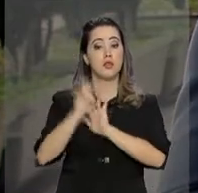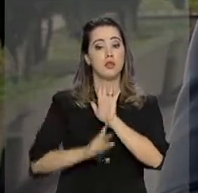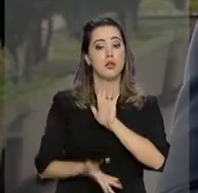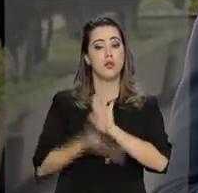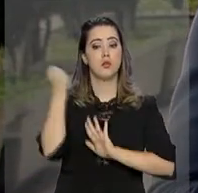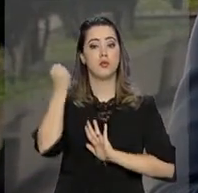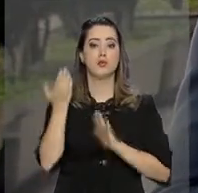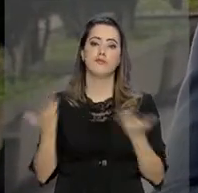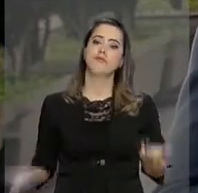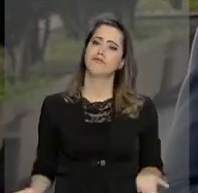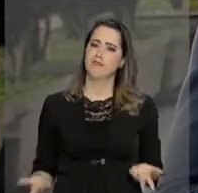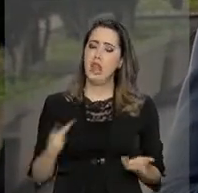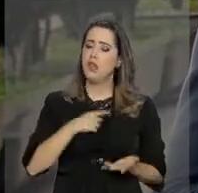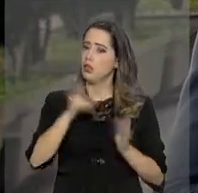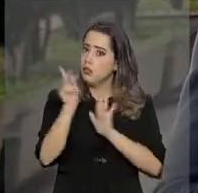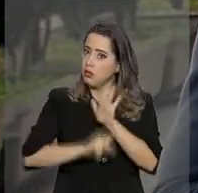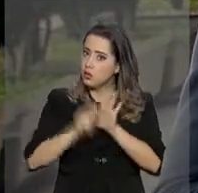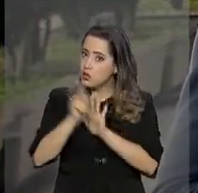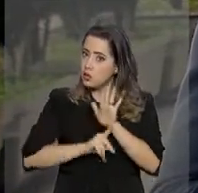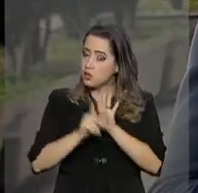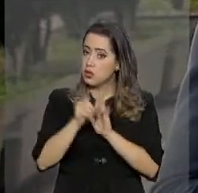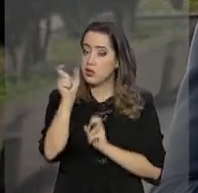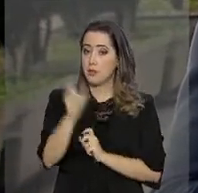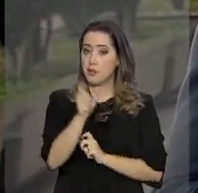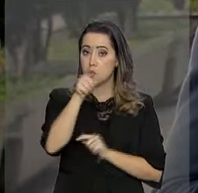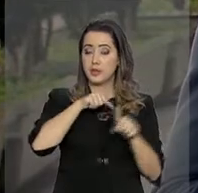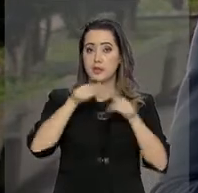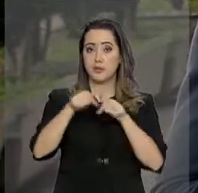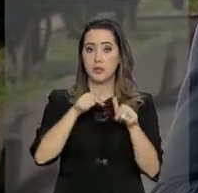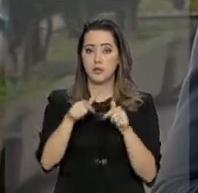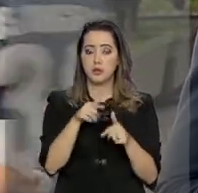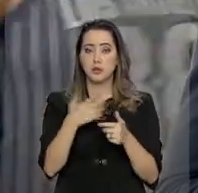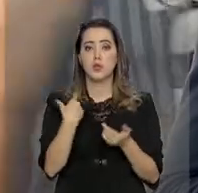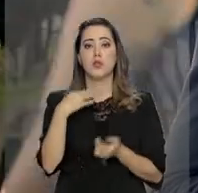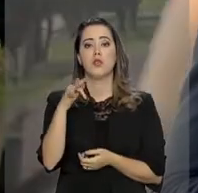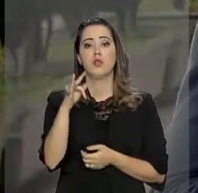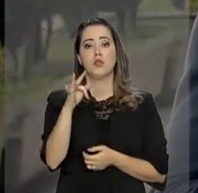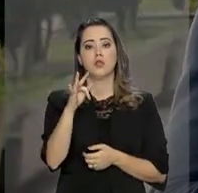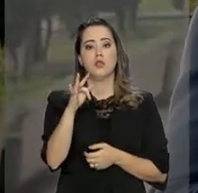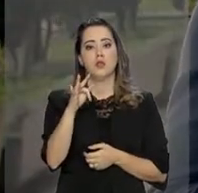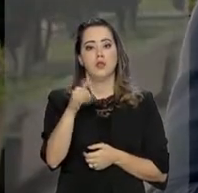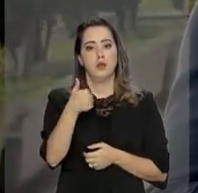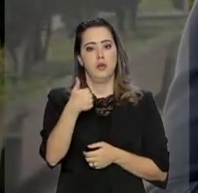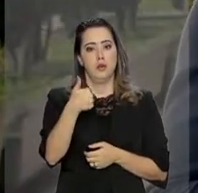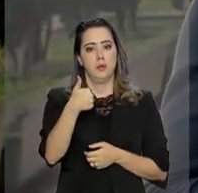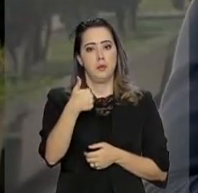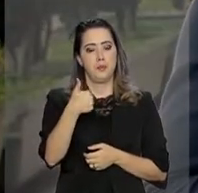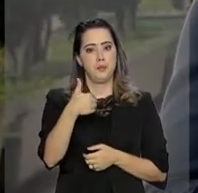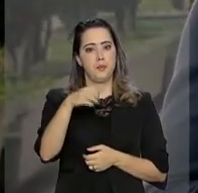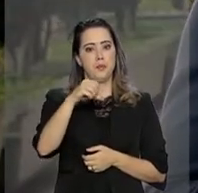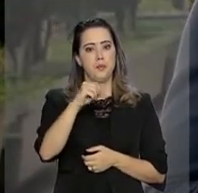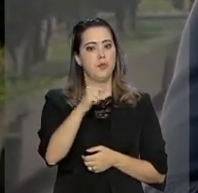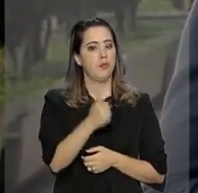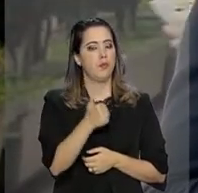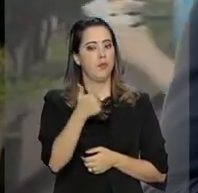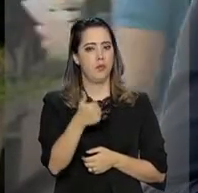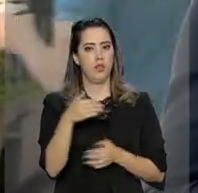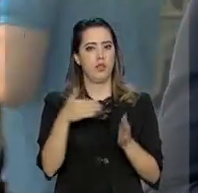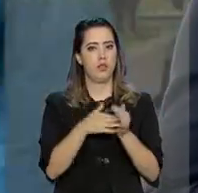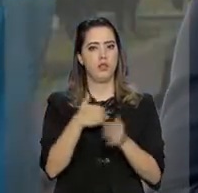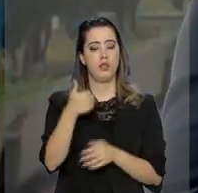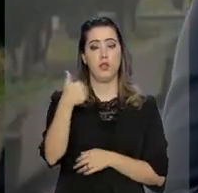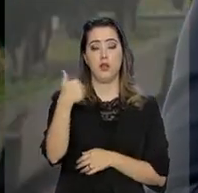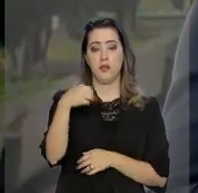receber têm direito ao pis pasep o trabalhador cadastrado no fundo entre 1971 e